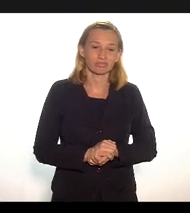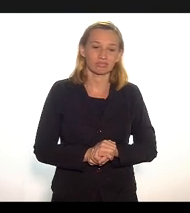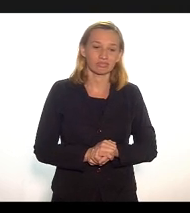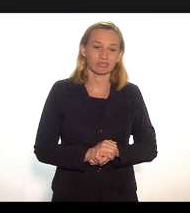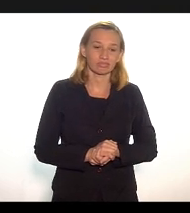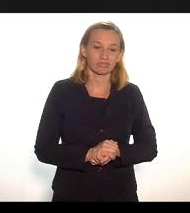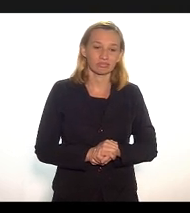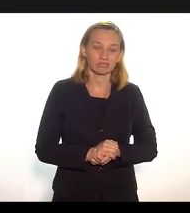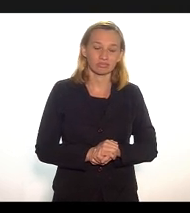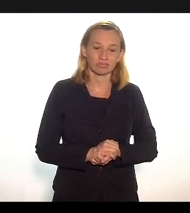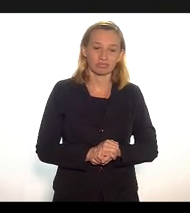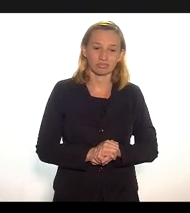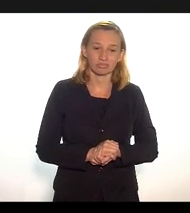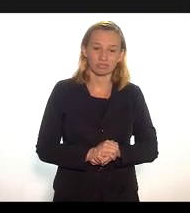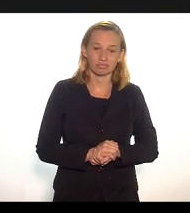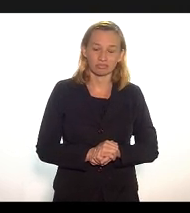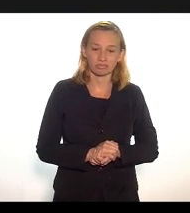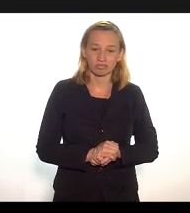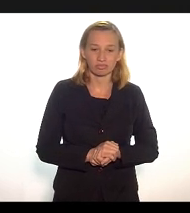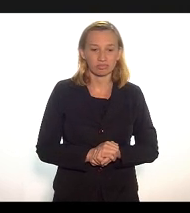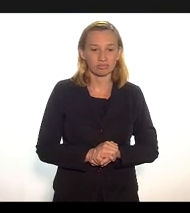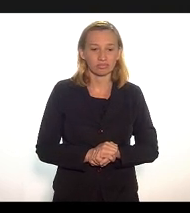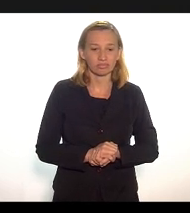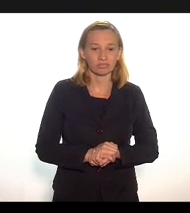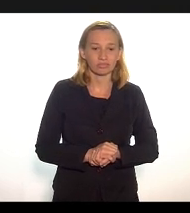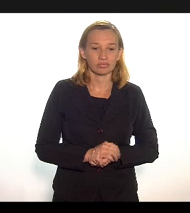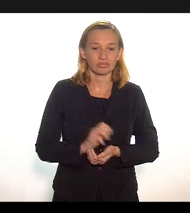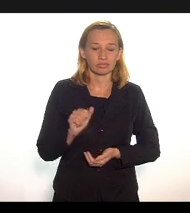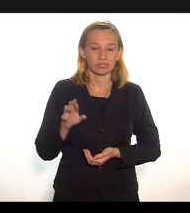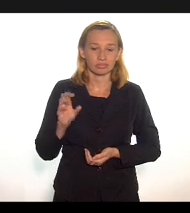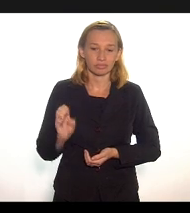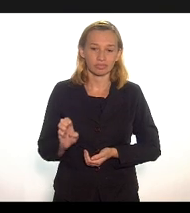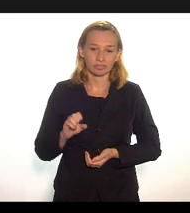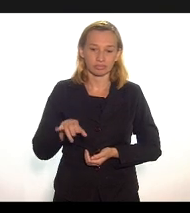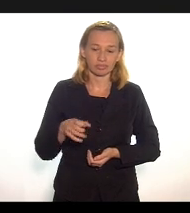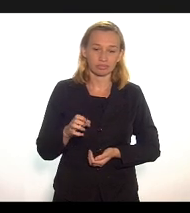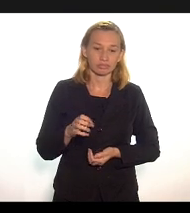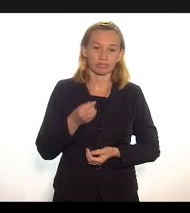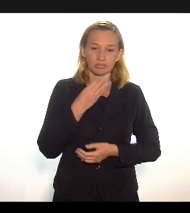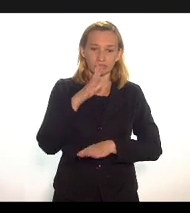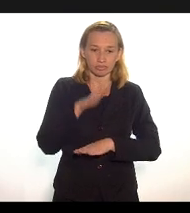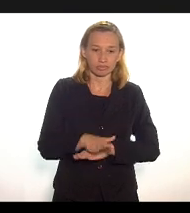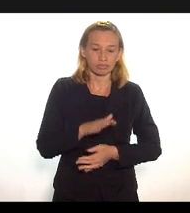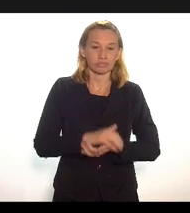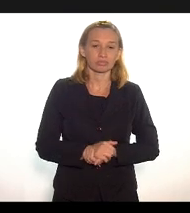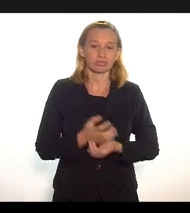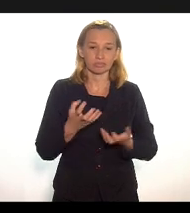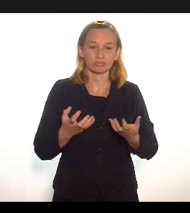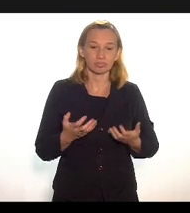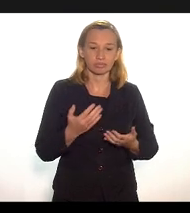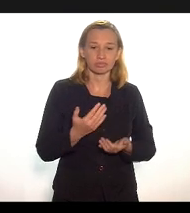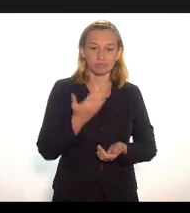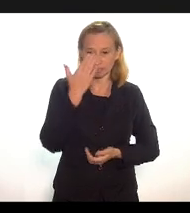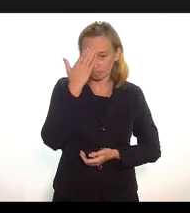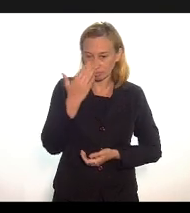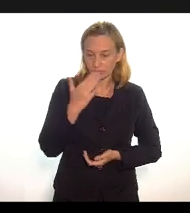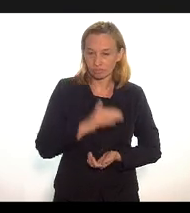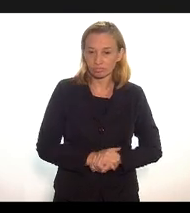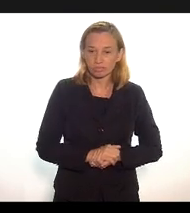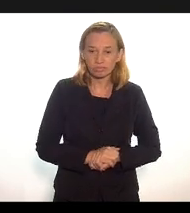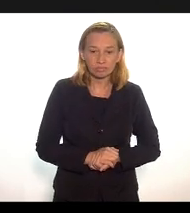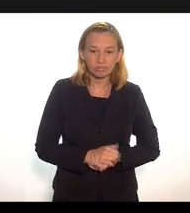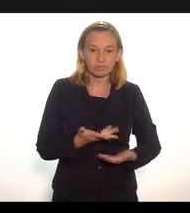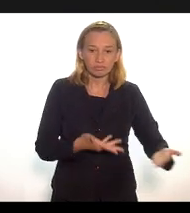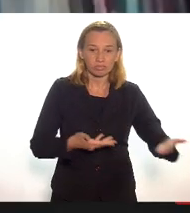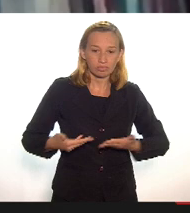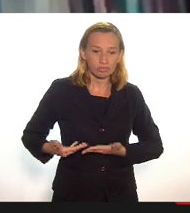Carlos Romualdo, por favor, Cremerge. Pois não, boa tarde. Primeiro, queria agradecer, né, o